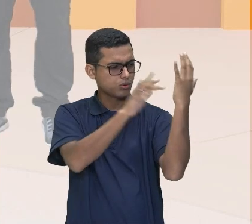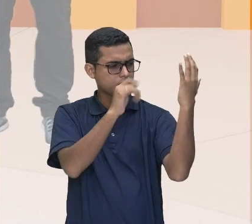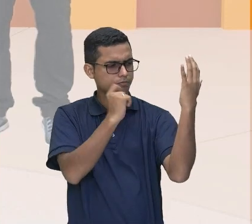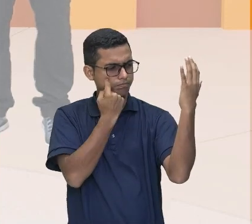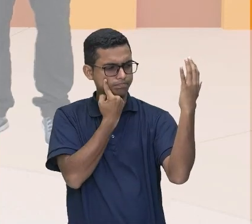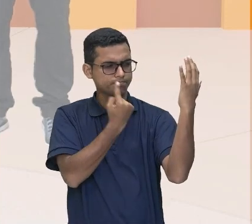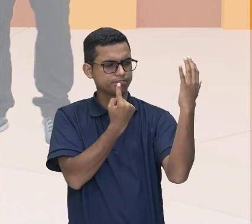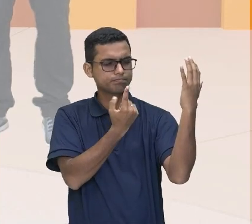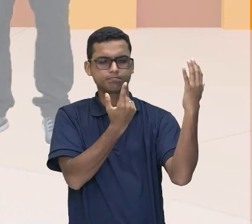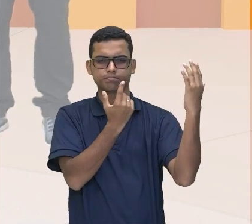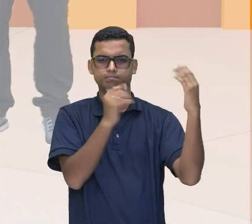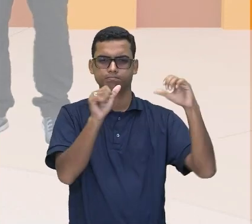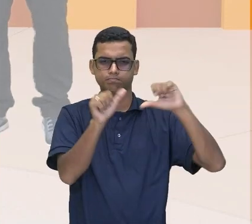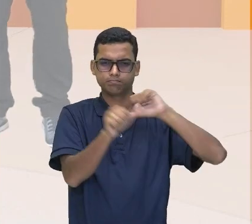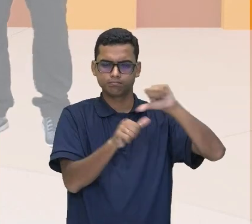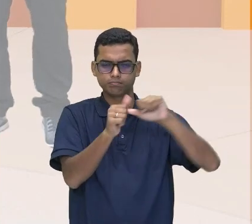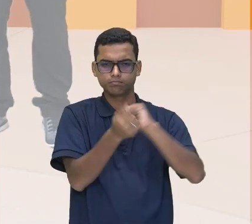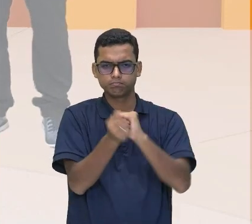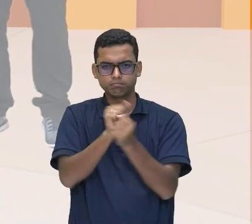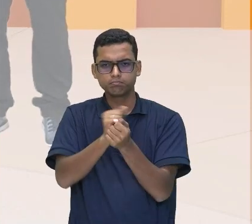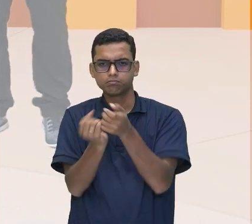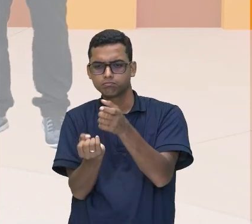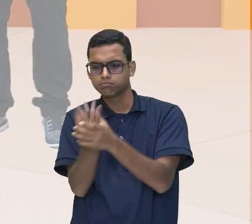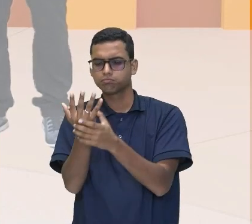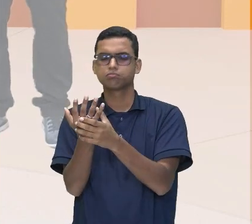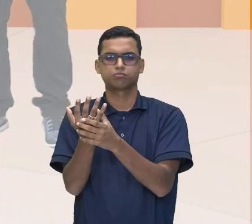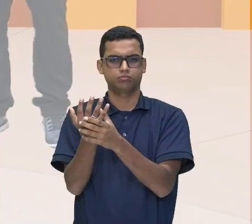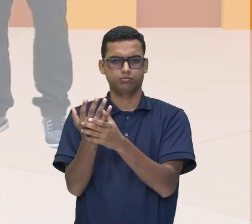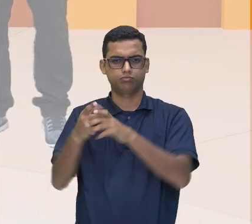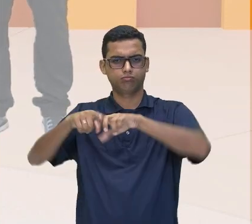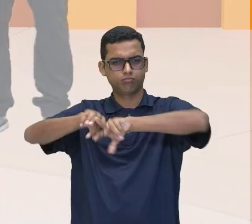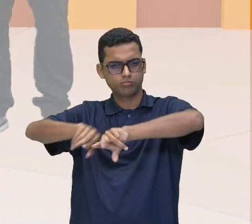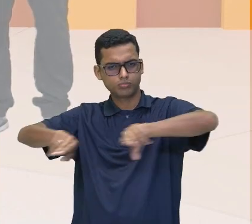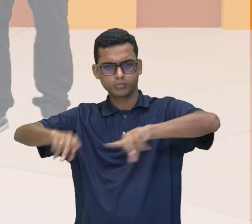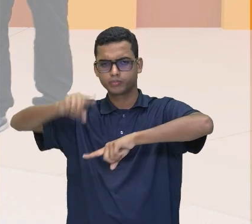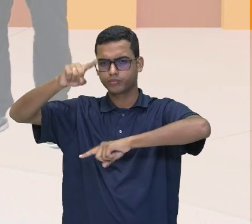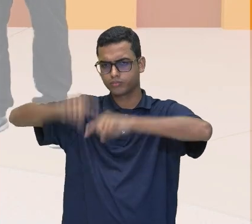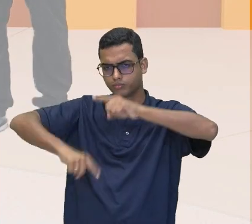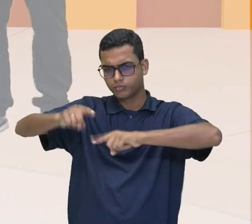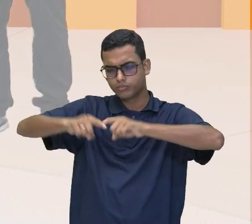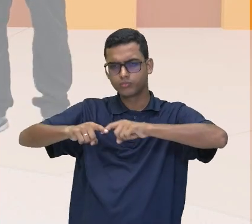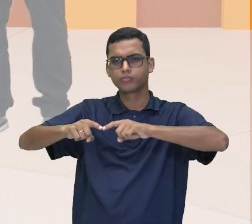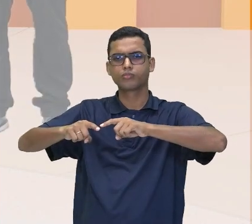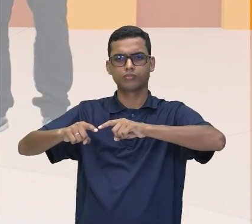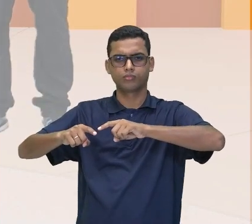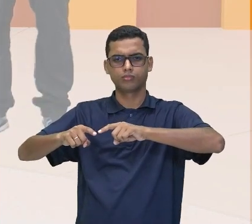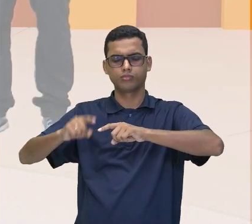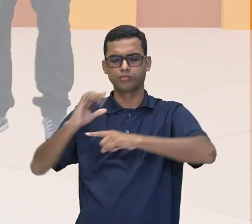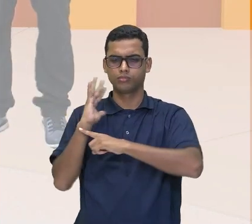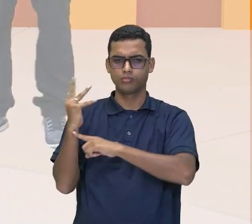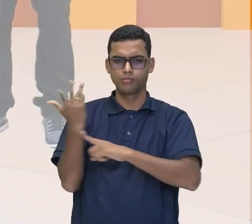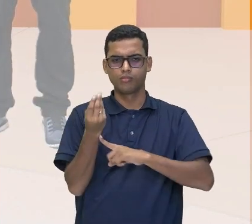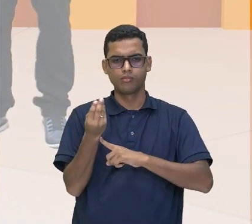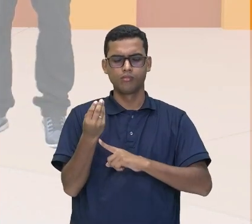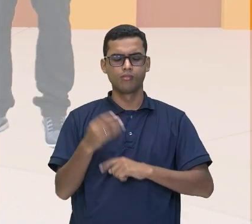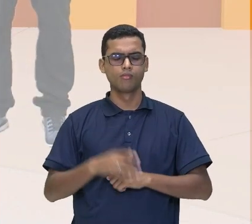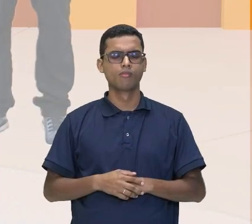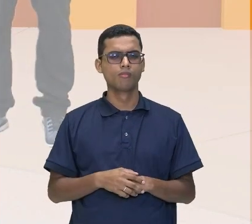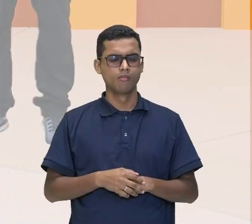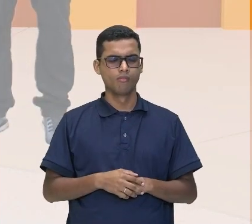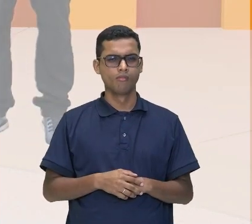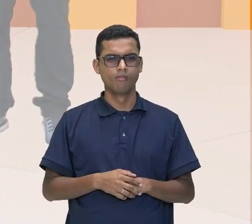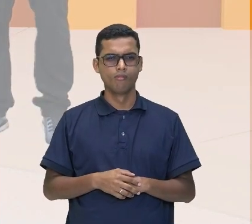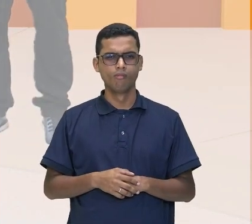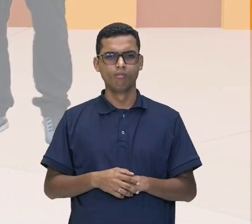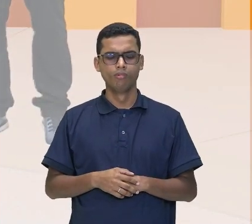ele toca na pena, e ele pode transformar isso em um objeto artístico da arte amazônica,